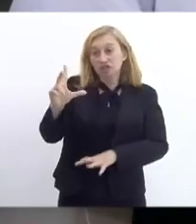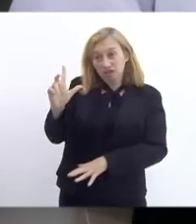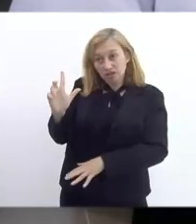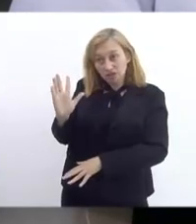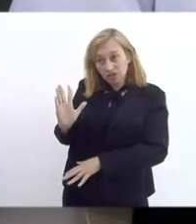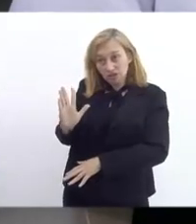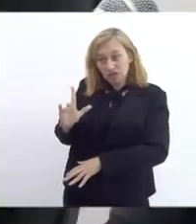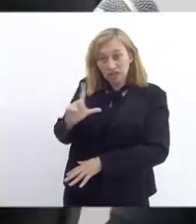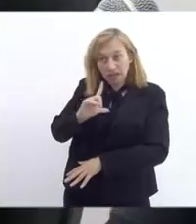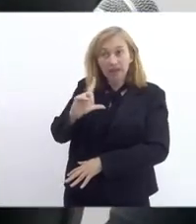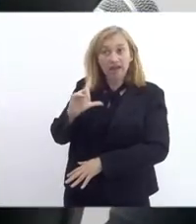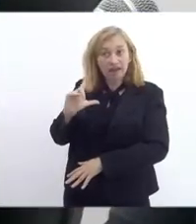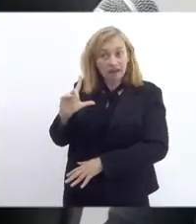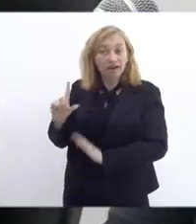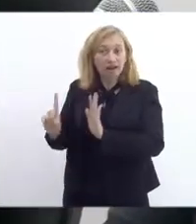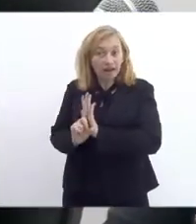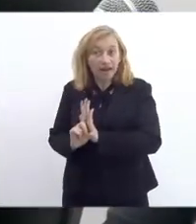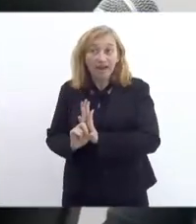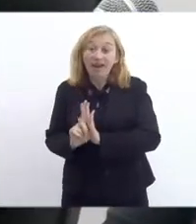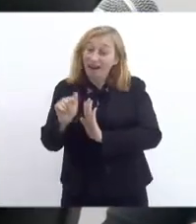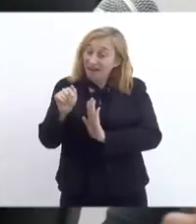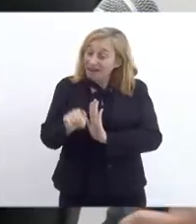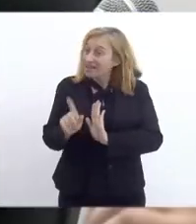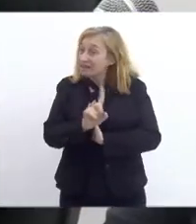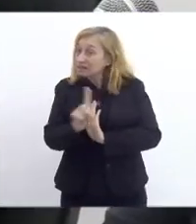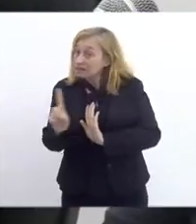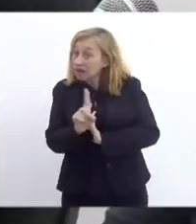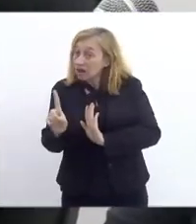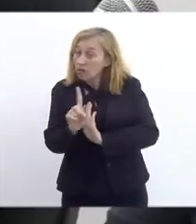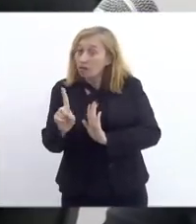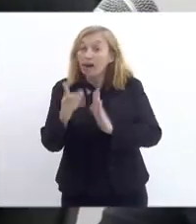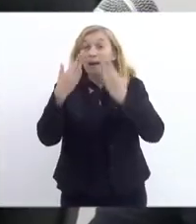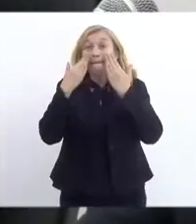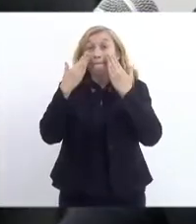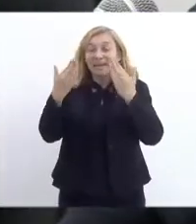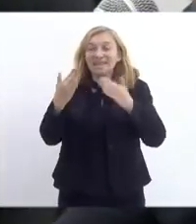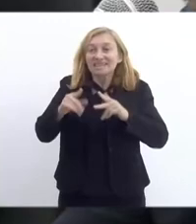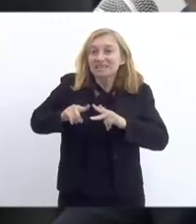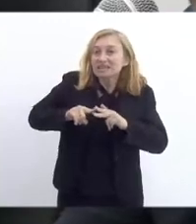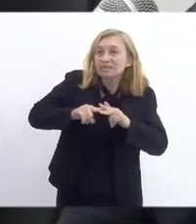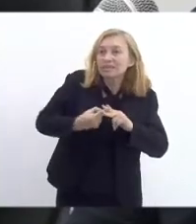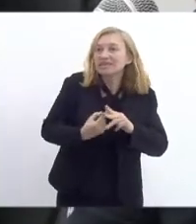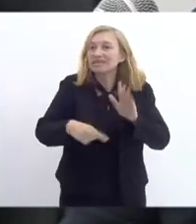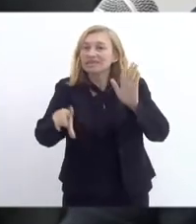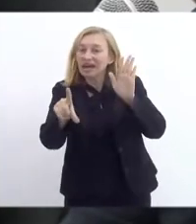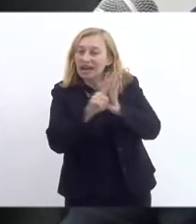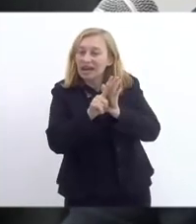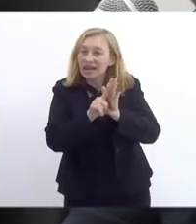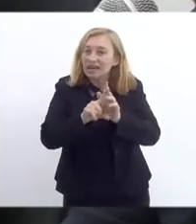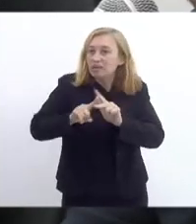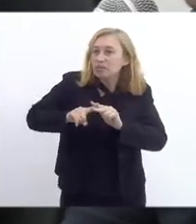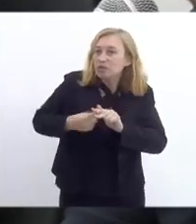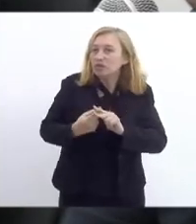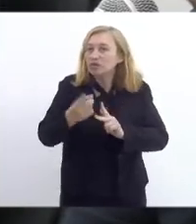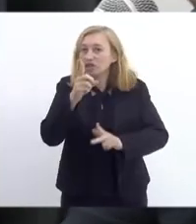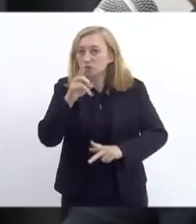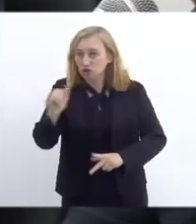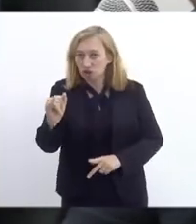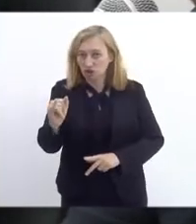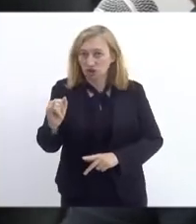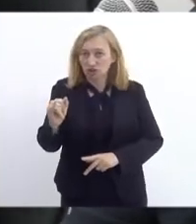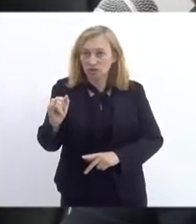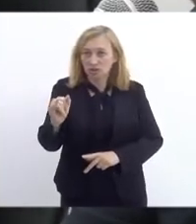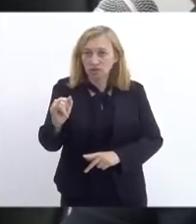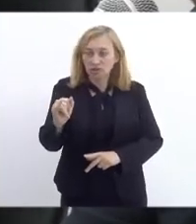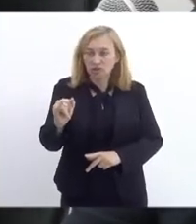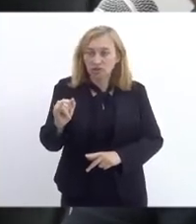Que já tinha lei. Neste caso, não. Ele está apresentando uma alteração da lei mudando a data. Tá bom. Ele está